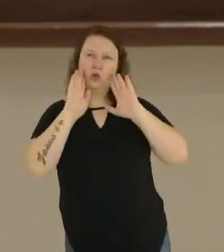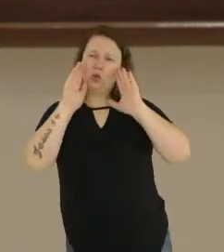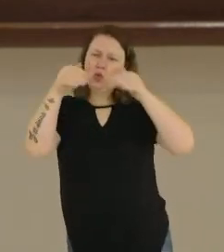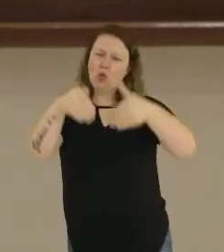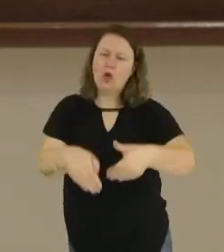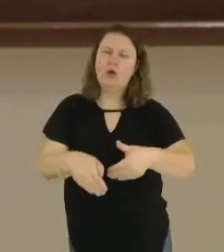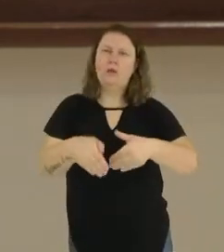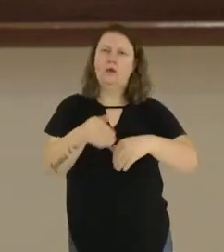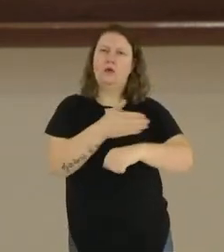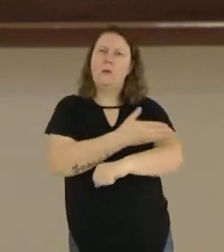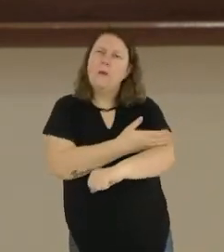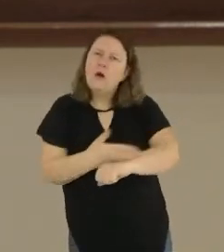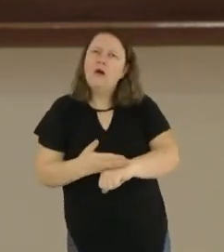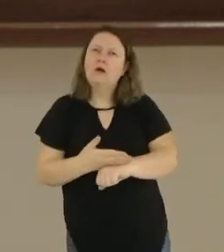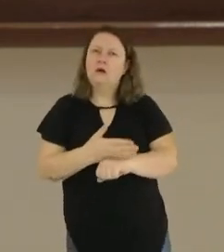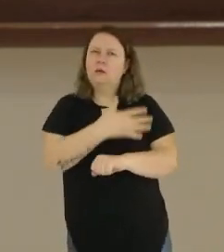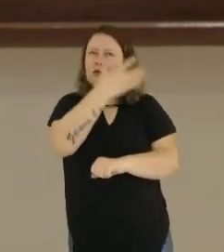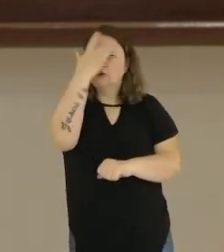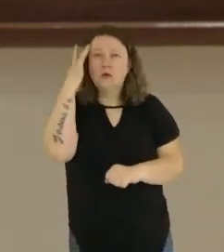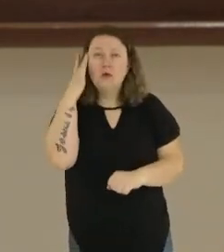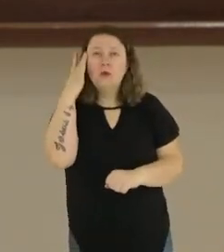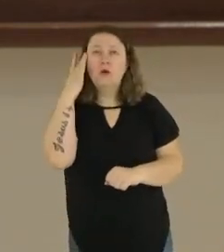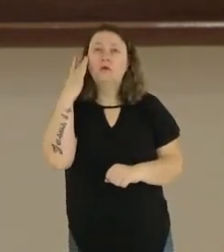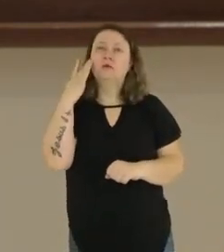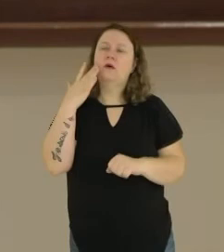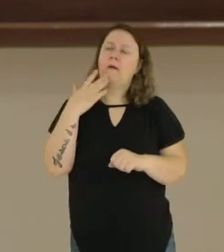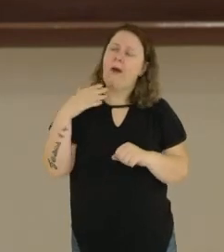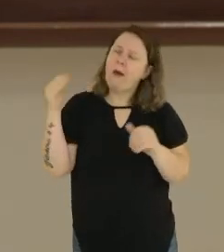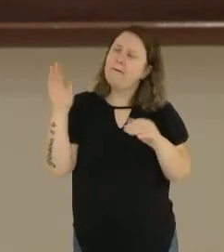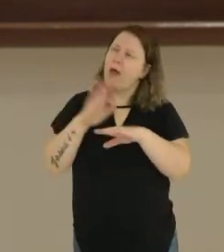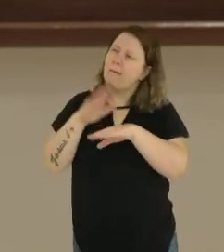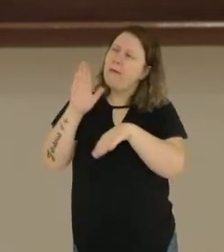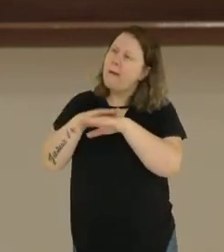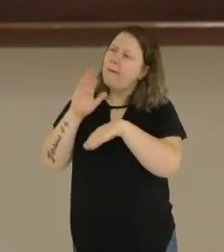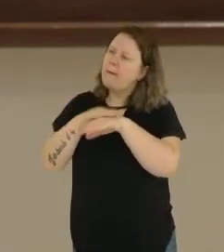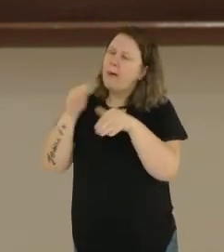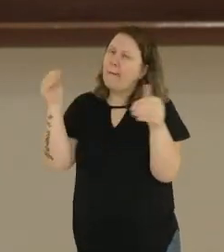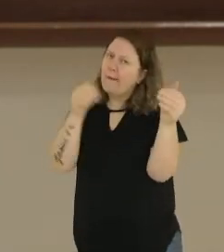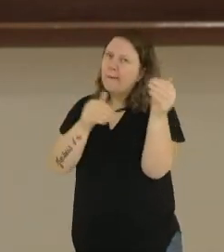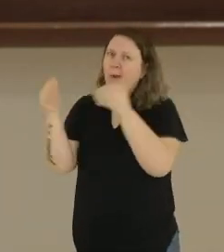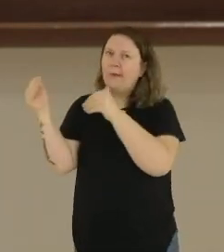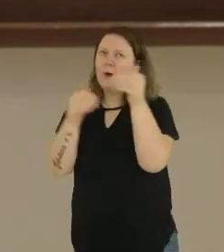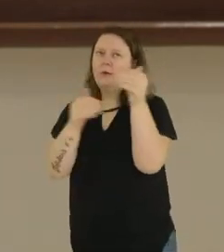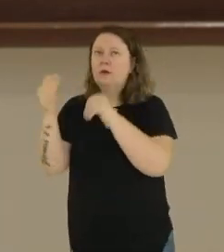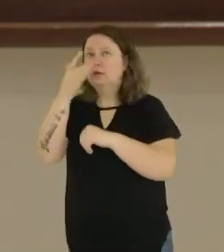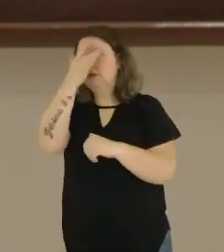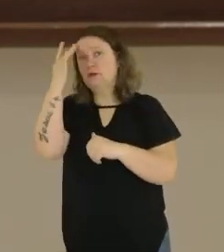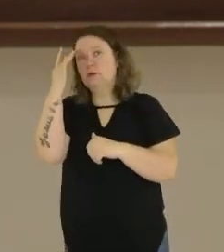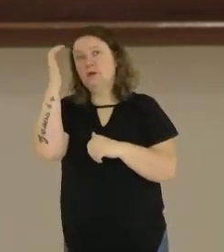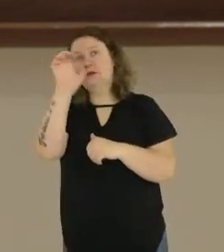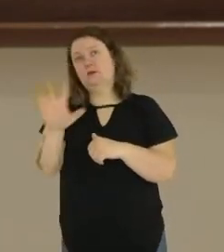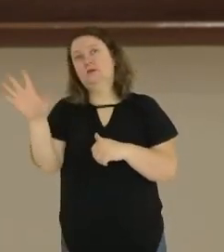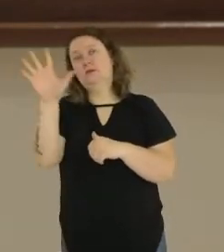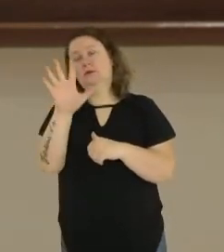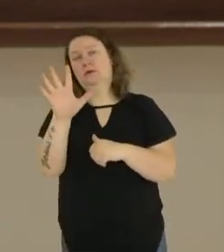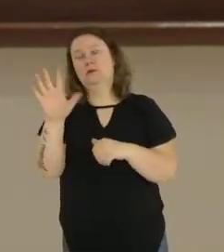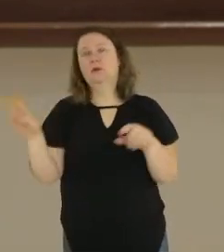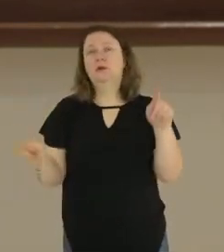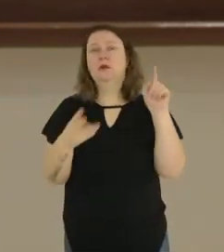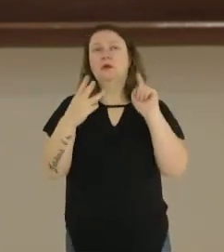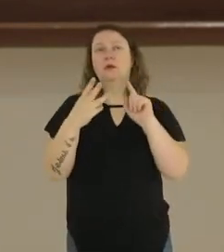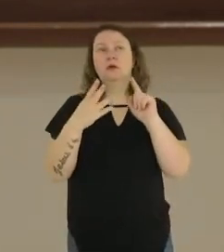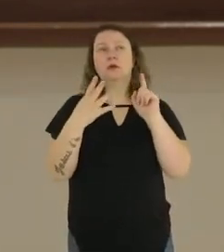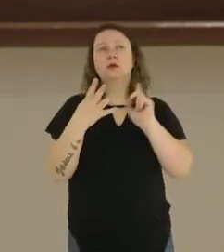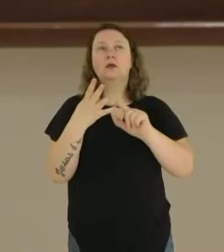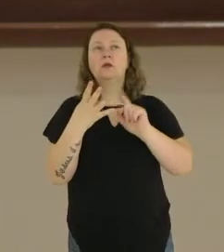sim, através de um projeto político, branquear a população brasileira com a vinda desses imigrantes, e a consolidação